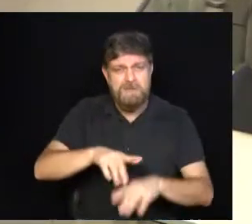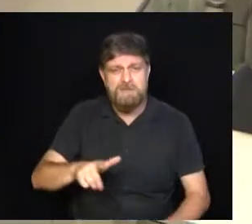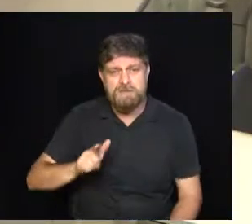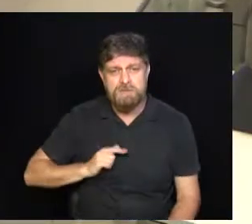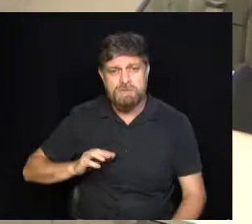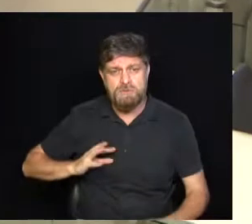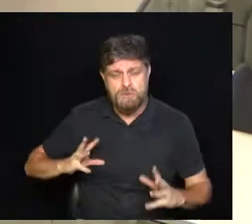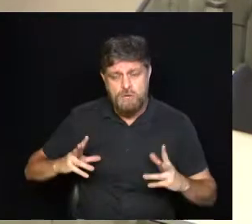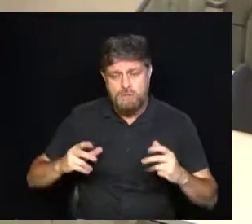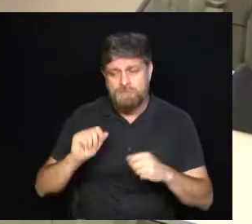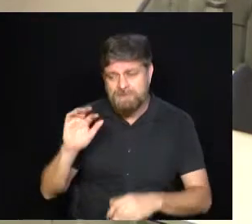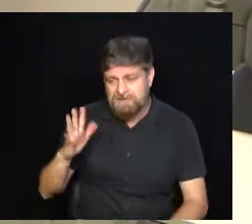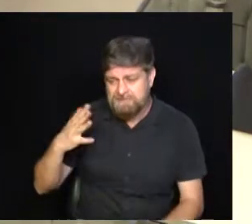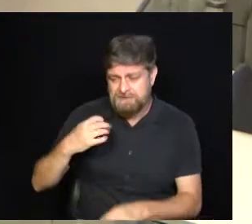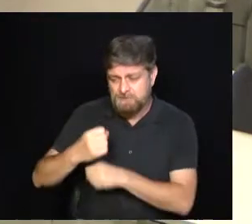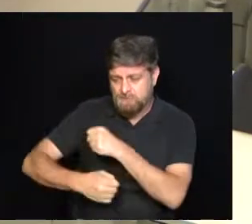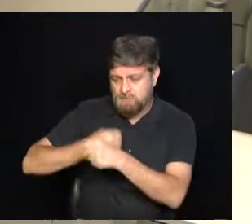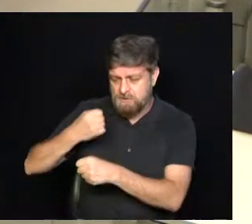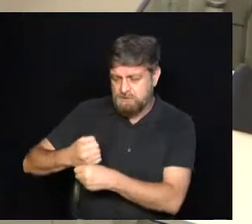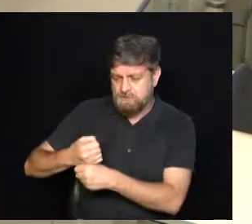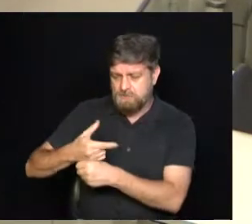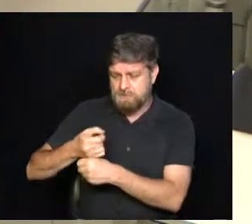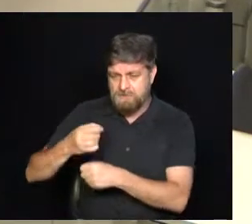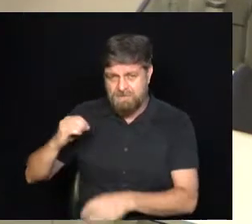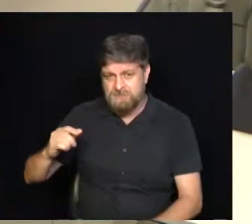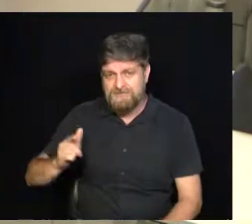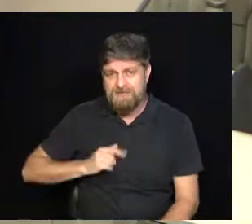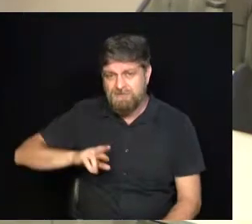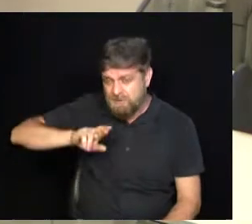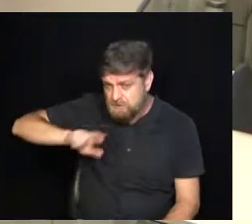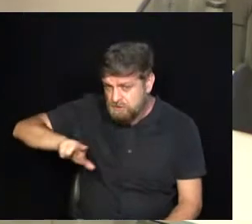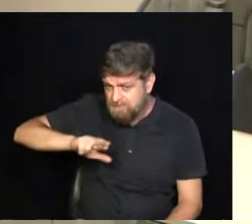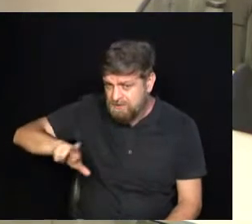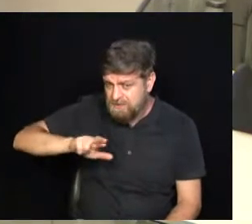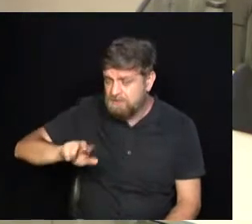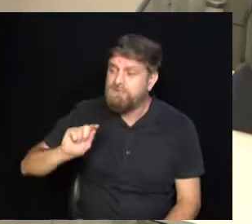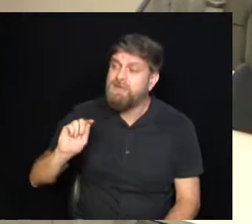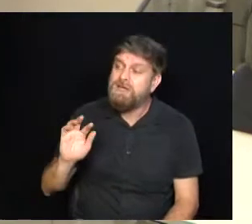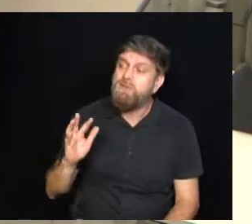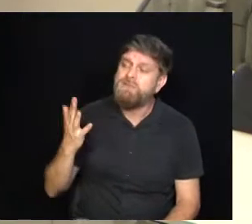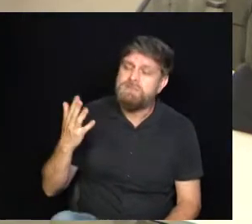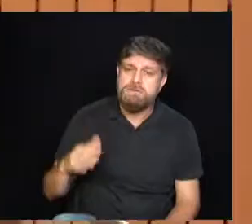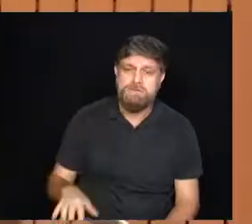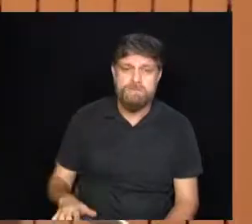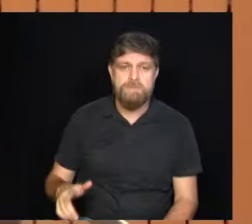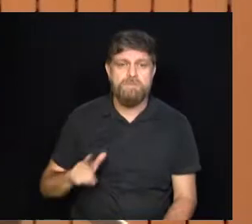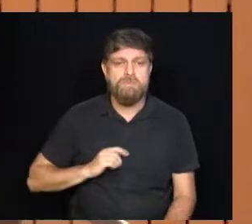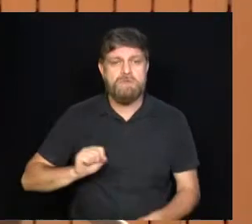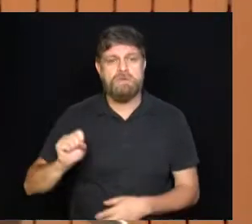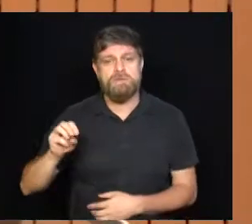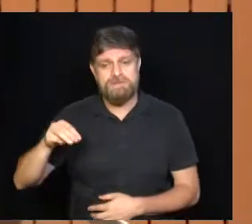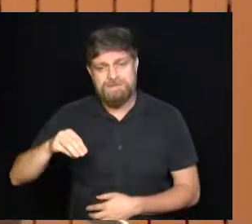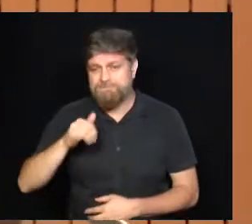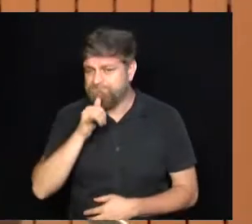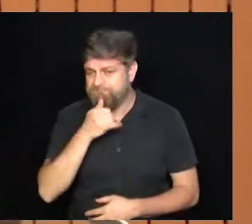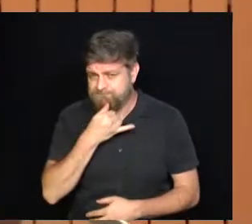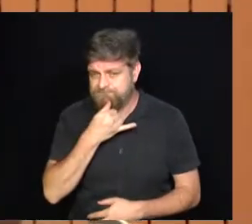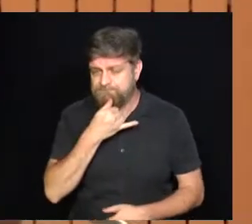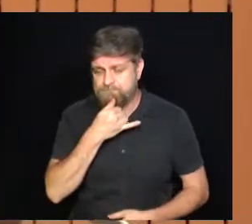aconteceu em 2020? Houve algo diferente nesse sentido? Temos sim, Major.